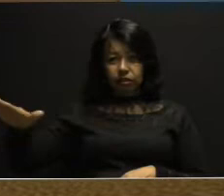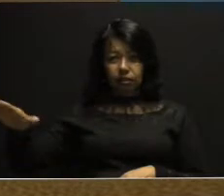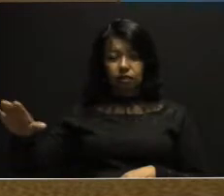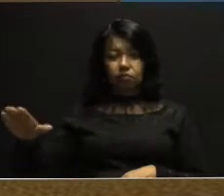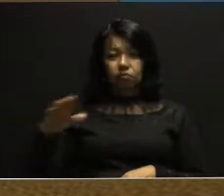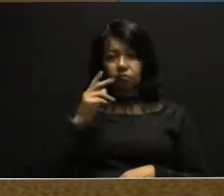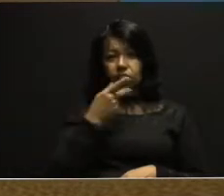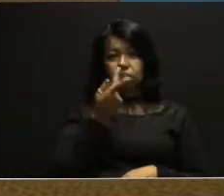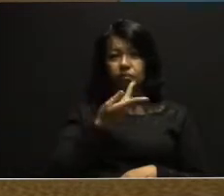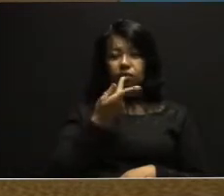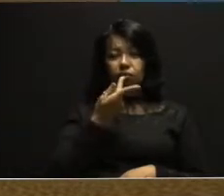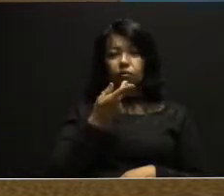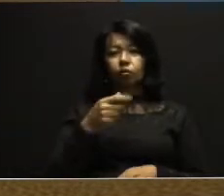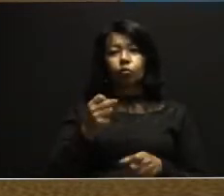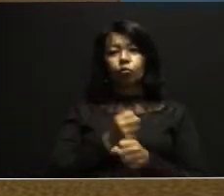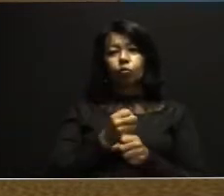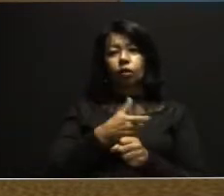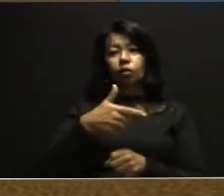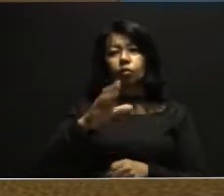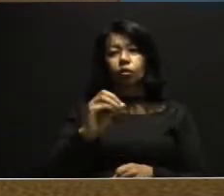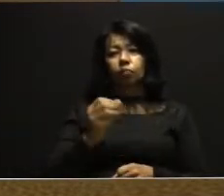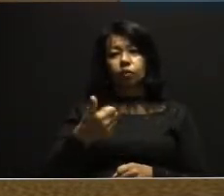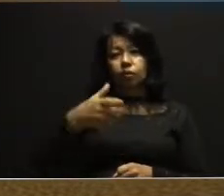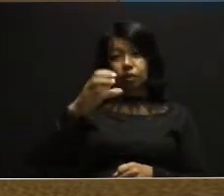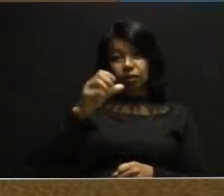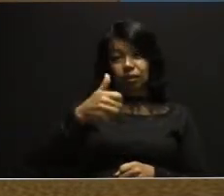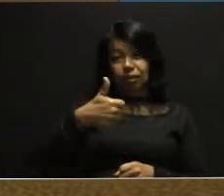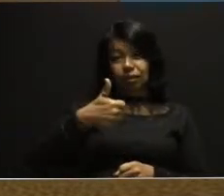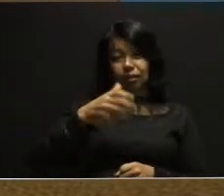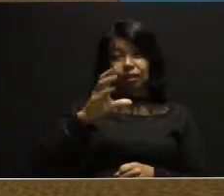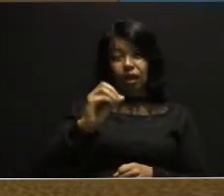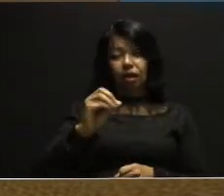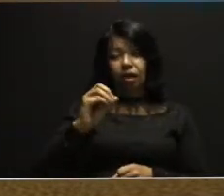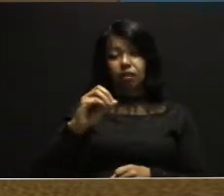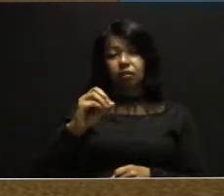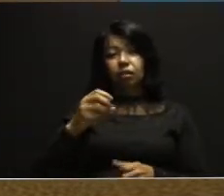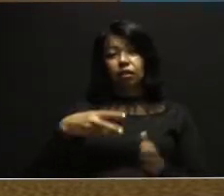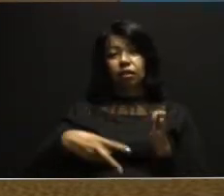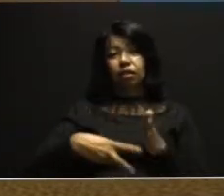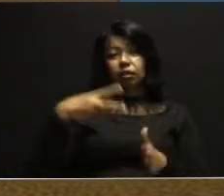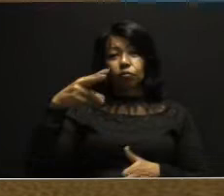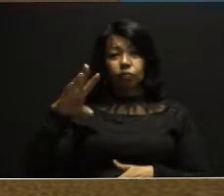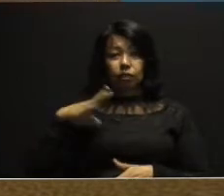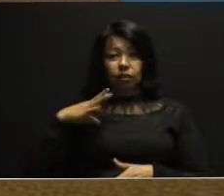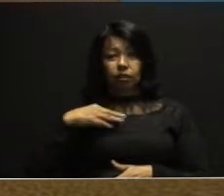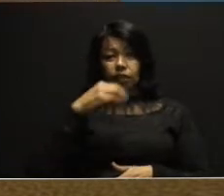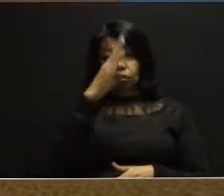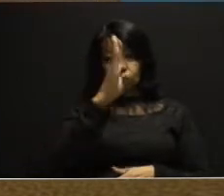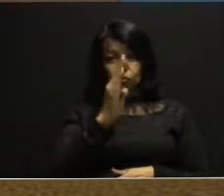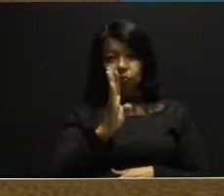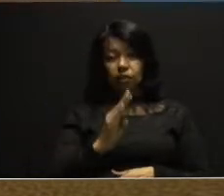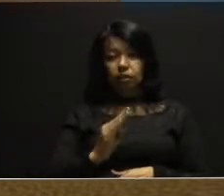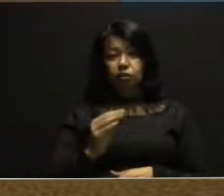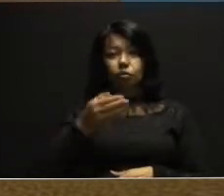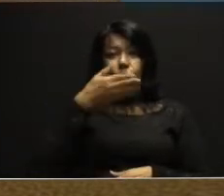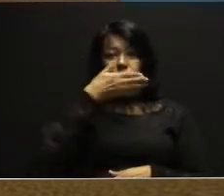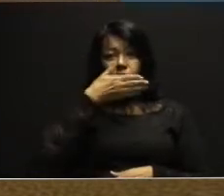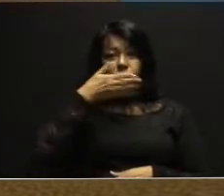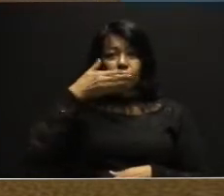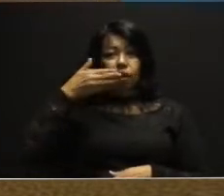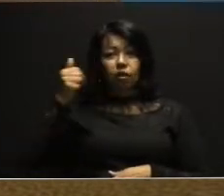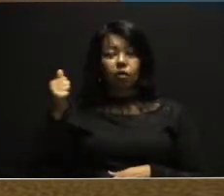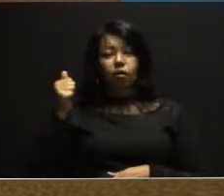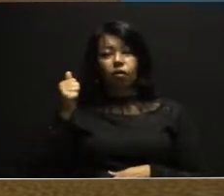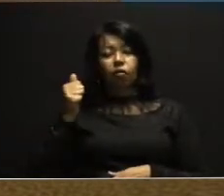à cidade de Santos. Em 2010, a cidade de Santos era a segunda cidade do Brasil com o melhor índice